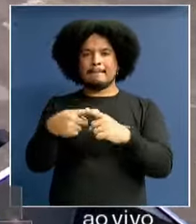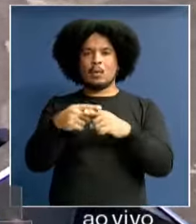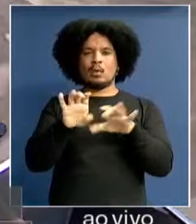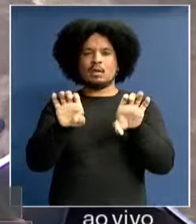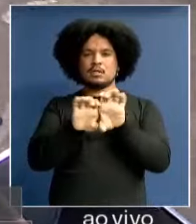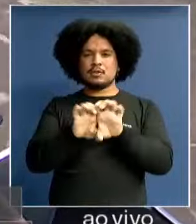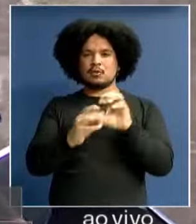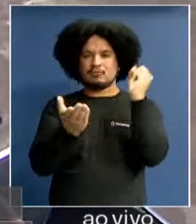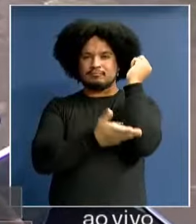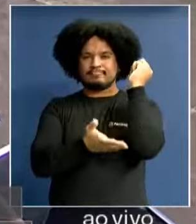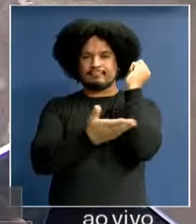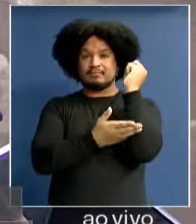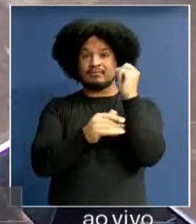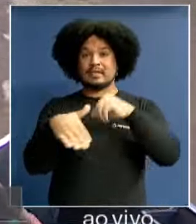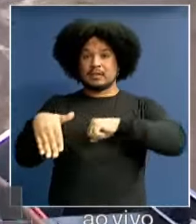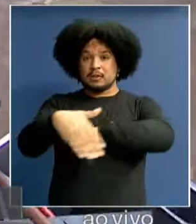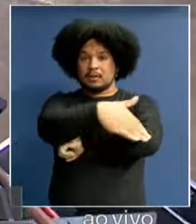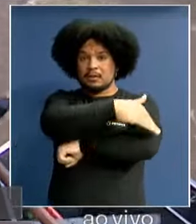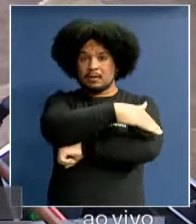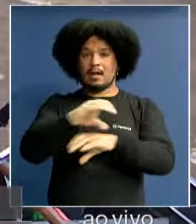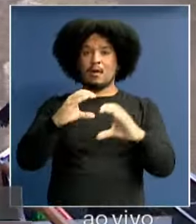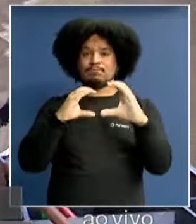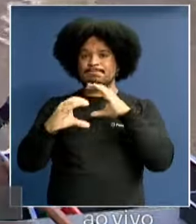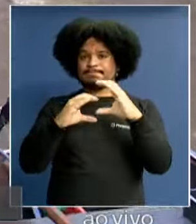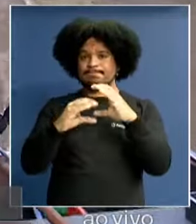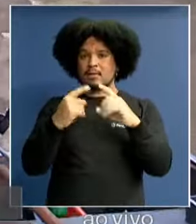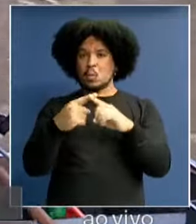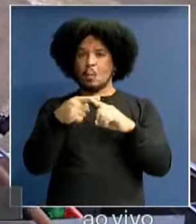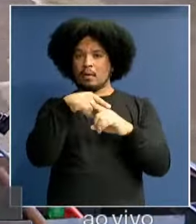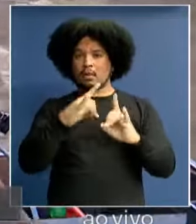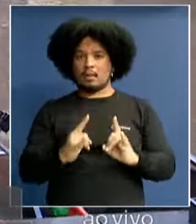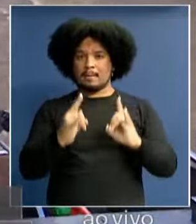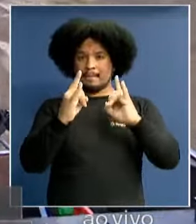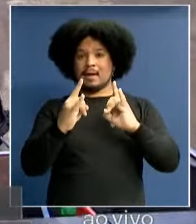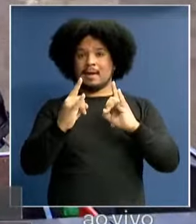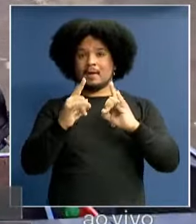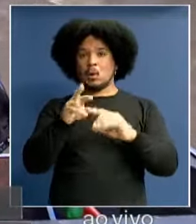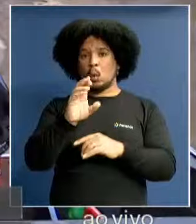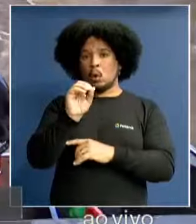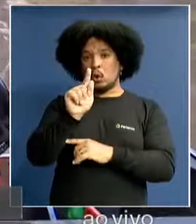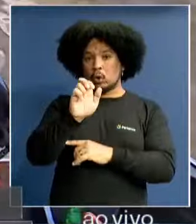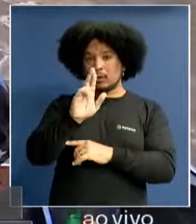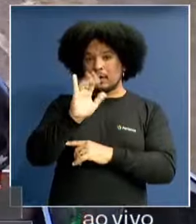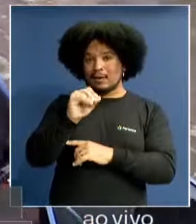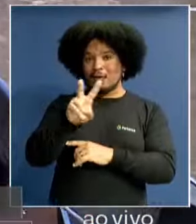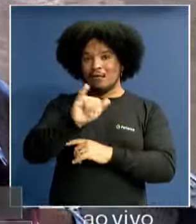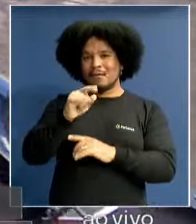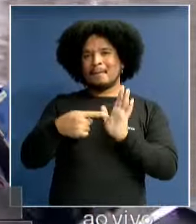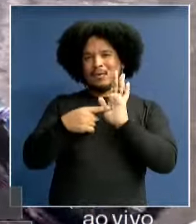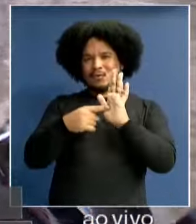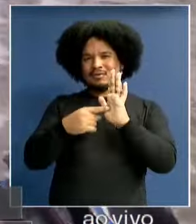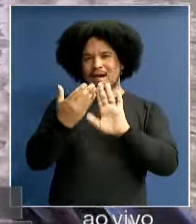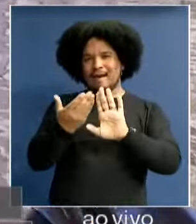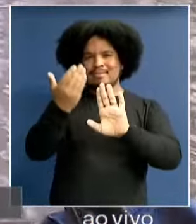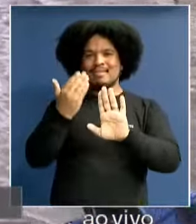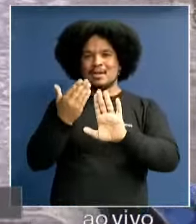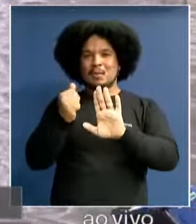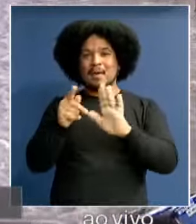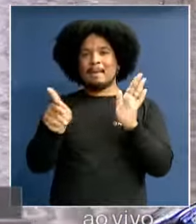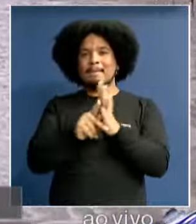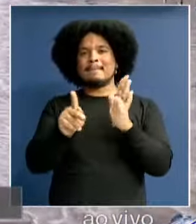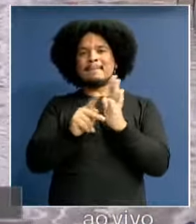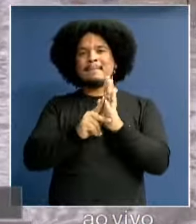Tu falou, Mota, a esquina da comunicação por conta desse prédio, que o Rogério Aguiar vai mostrar em instantes aqui atrás de mim. Prédio do Correio